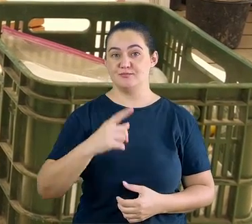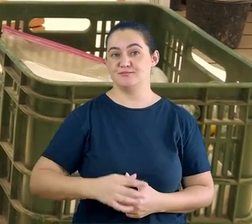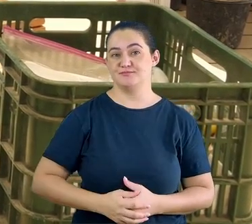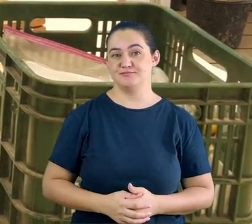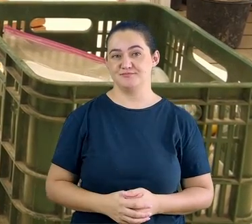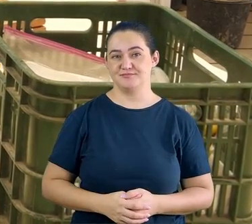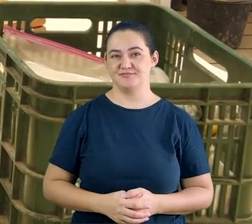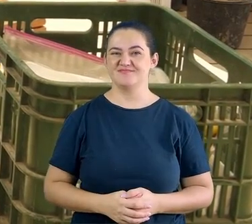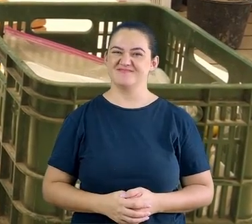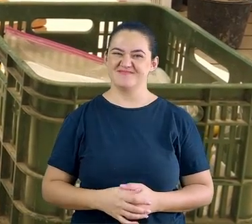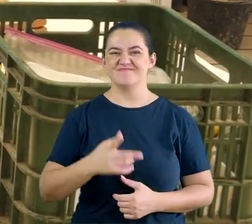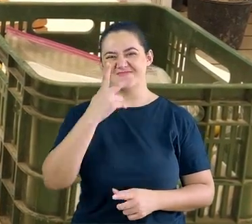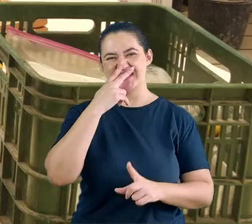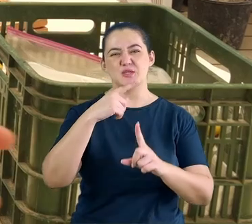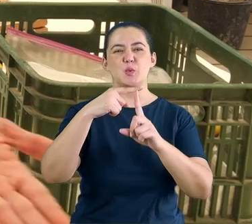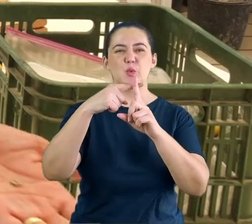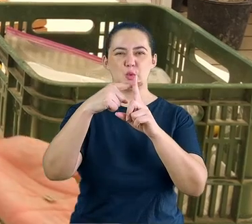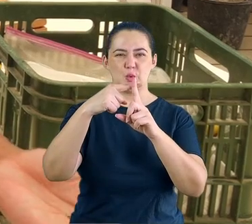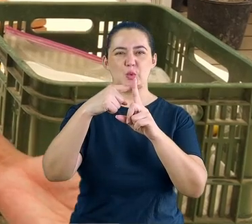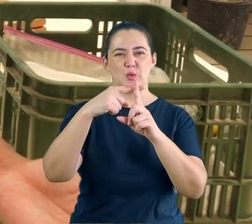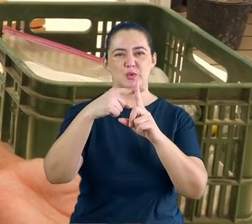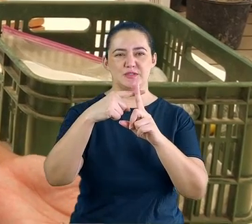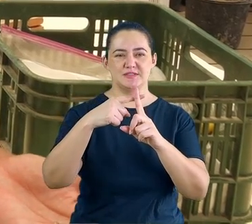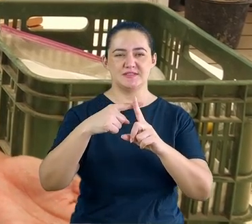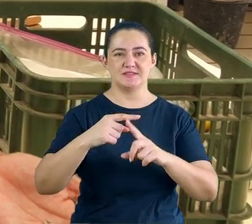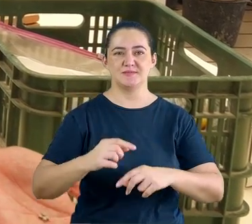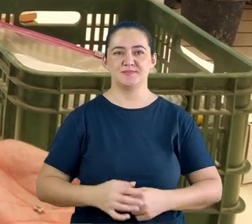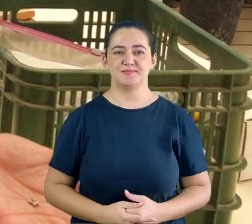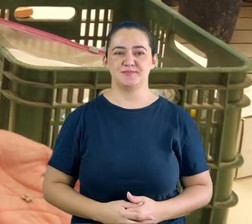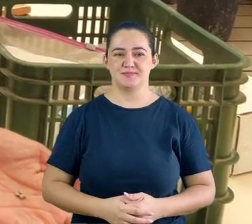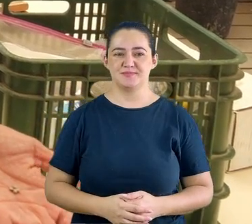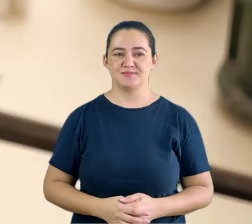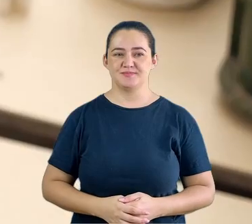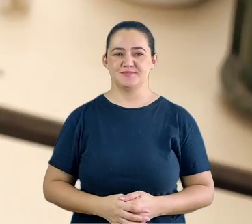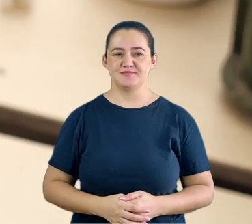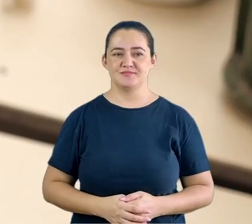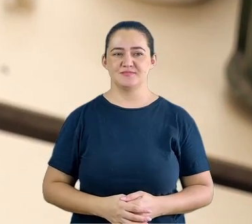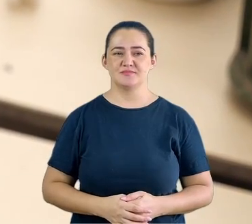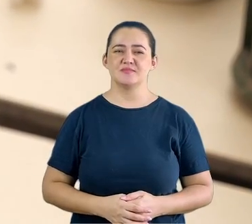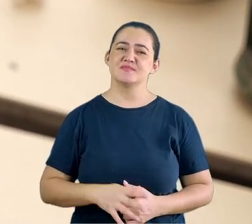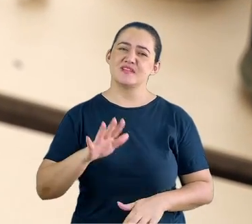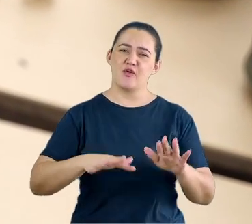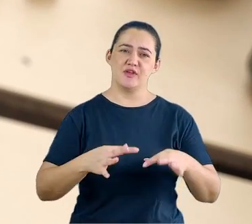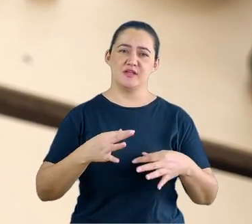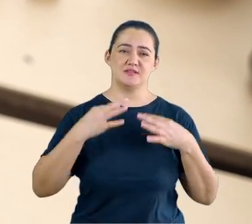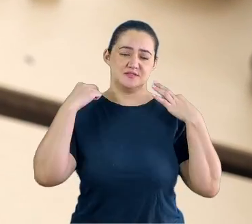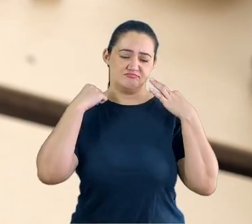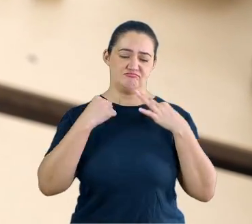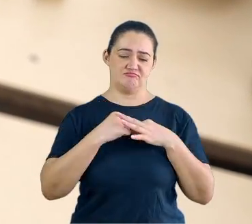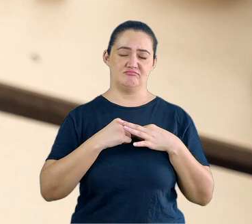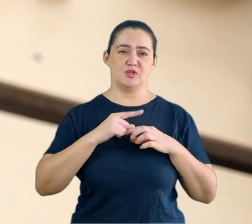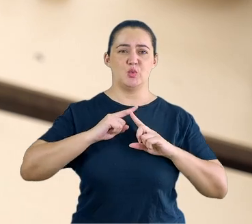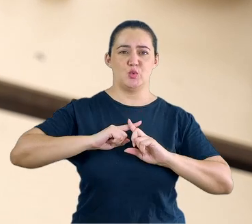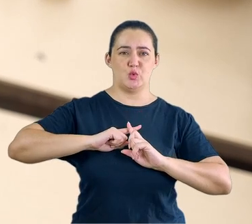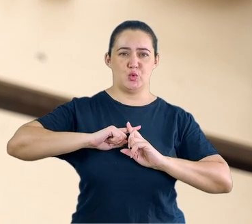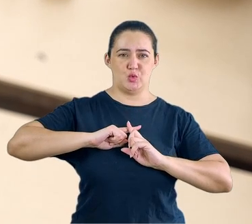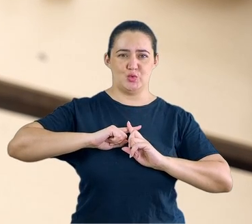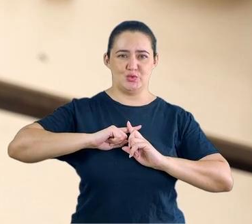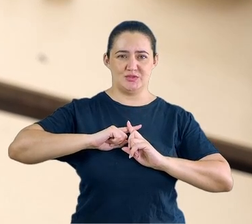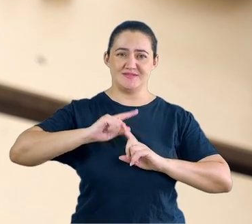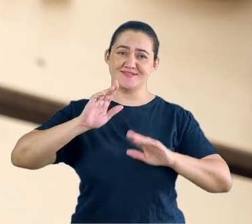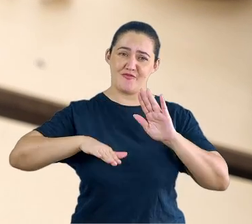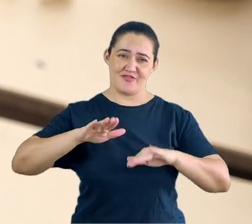fez o que talvez seria uma cruz cristã. Está vendo? Um fragmento. Talvez seria um pingente de uma cruz do período